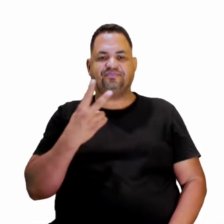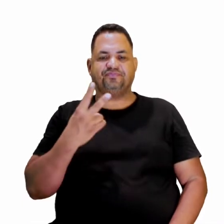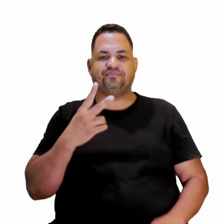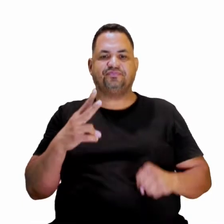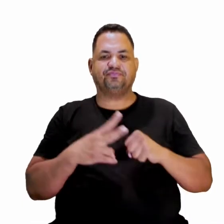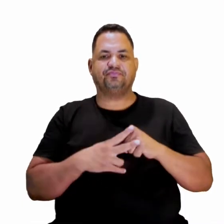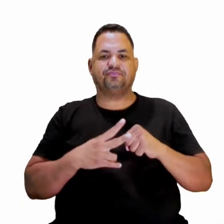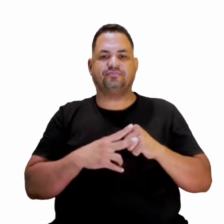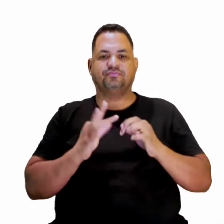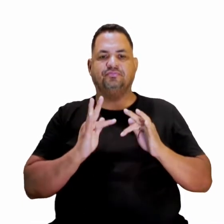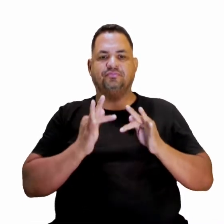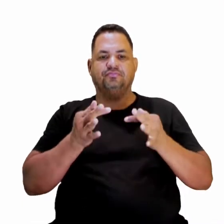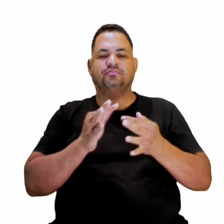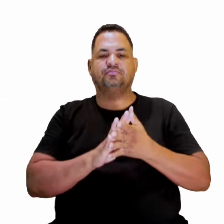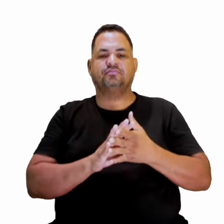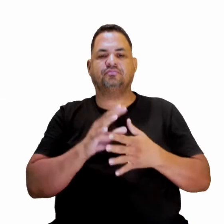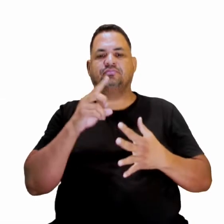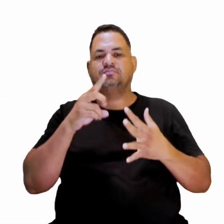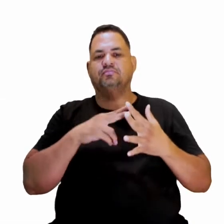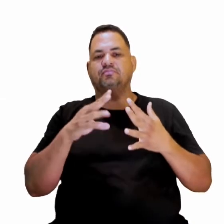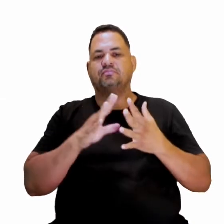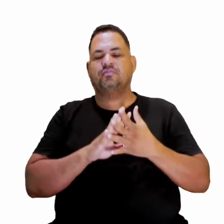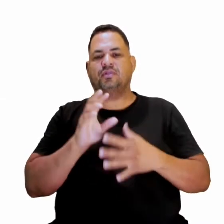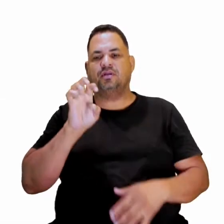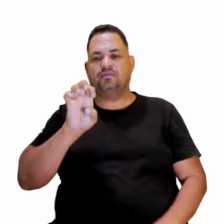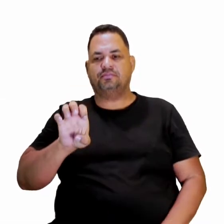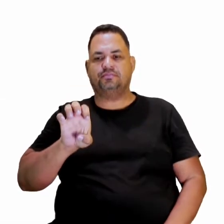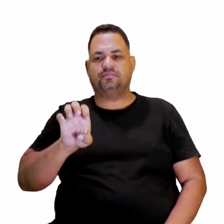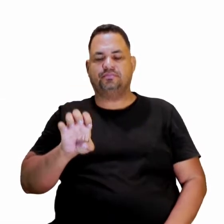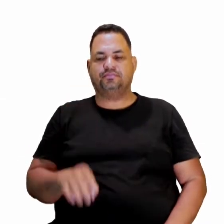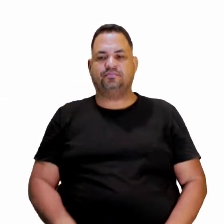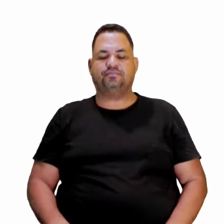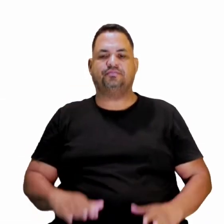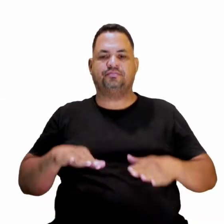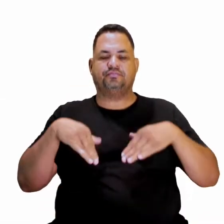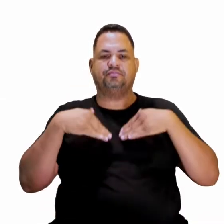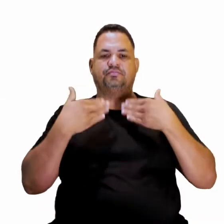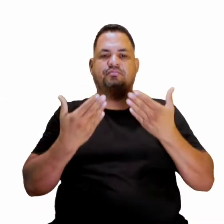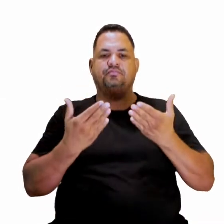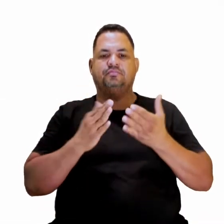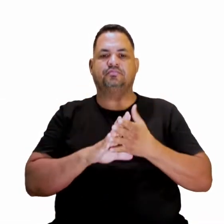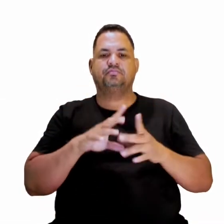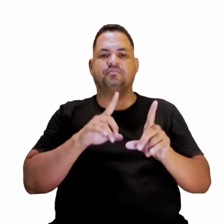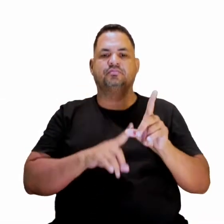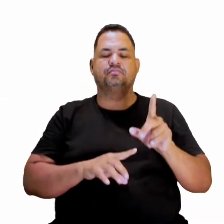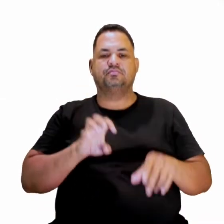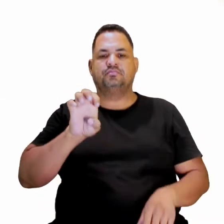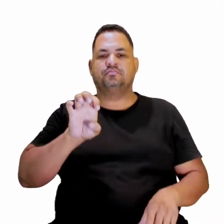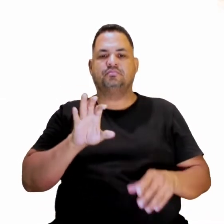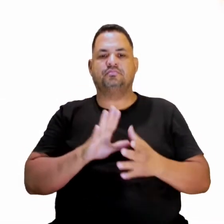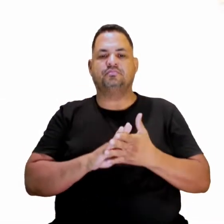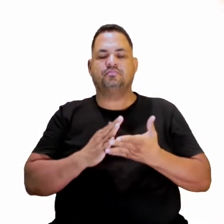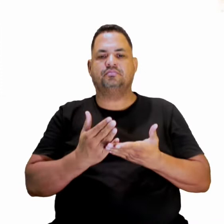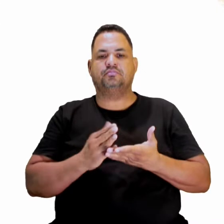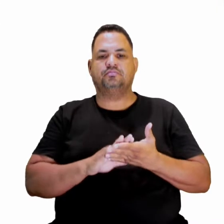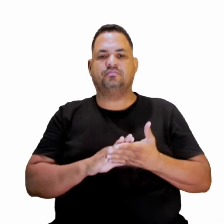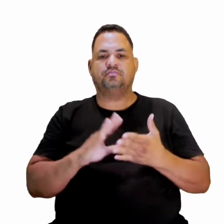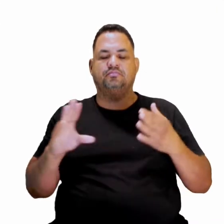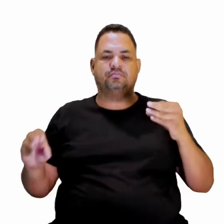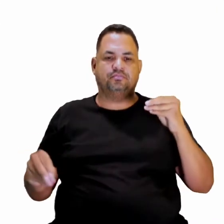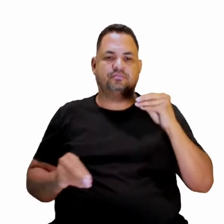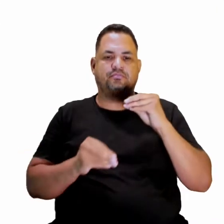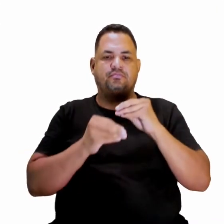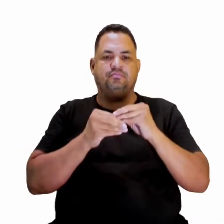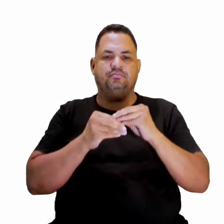eles terminam com a vogal E. E o que acontece quando o verbo termina com a vogal E? Você vai apenas